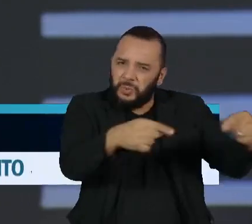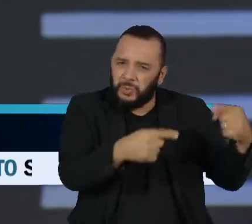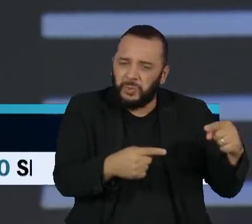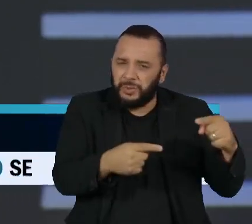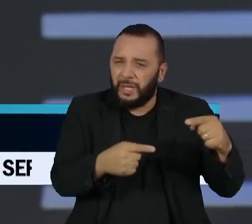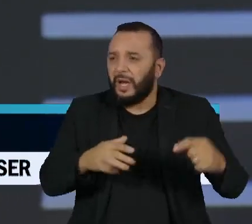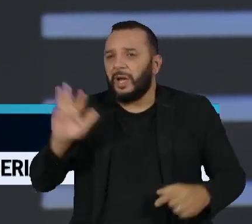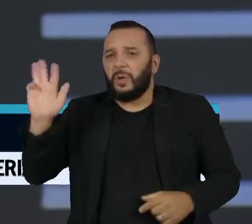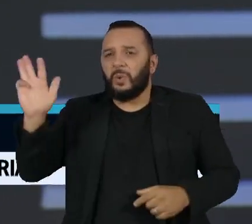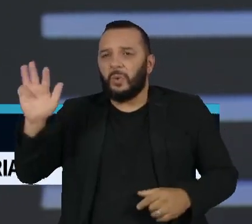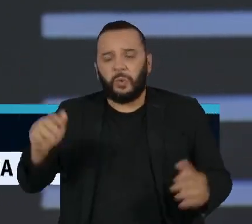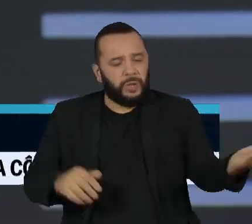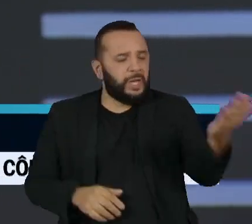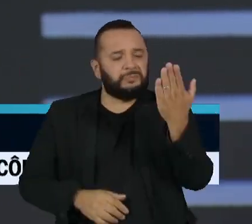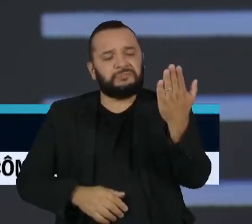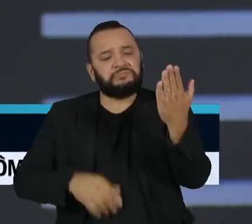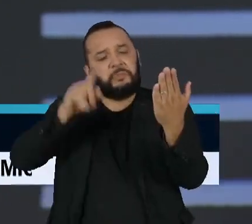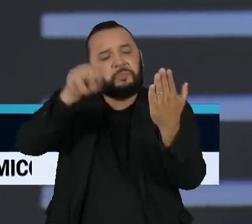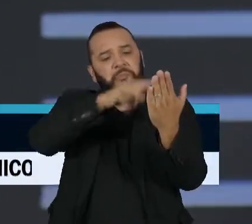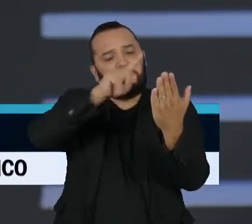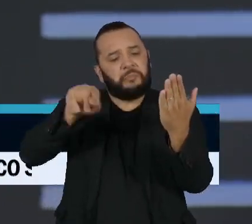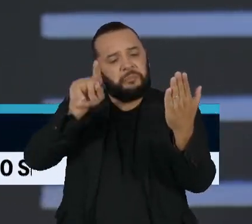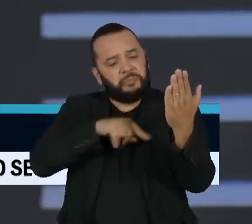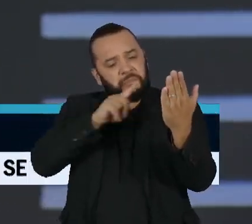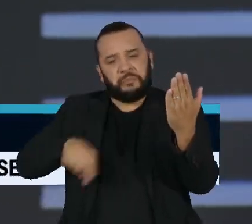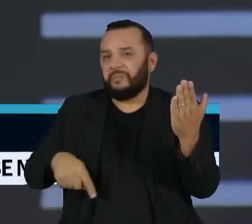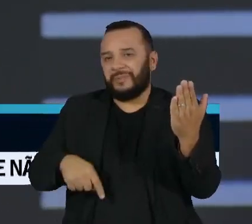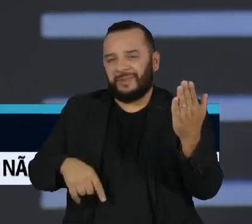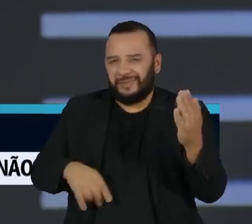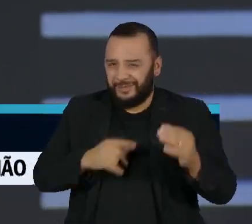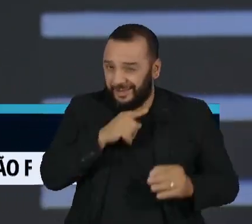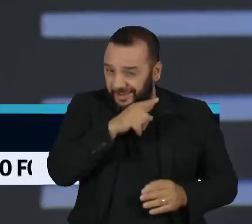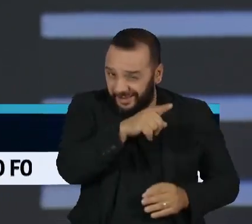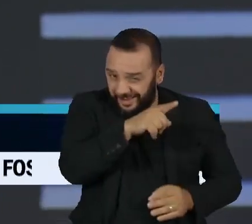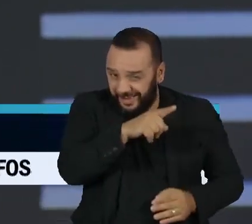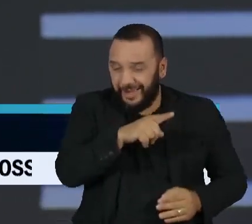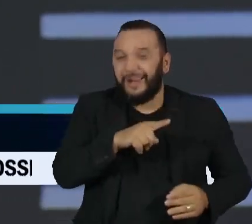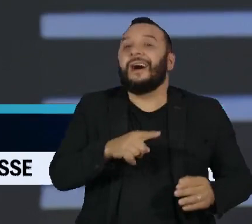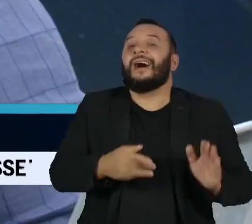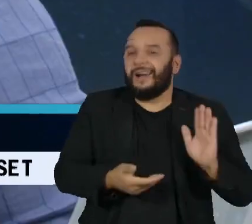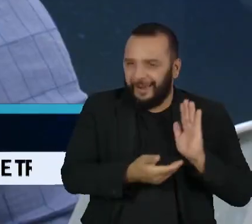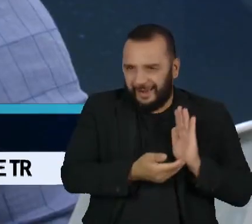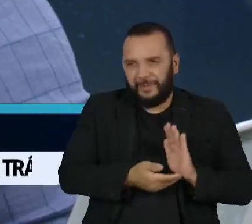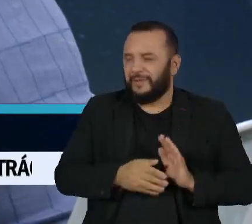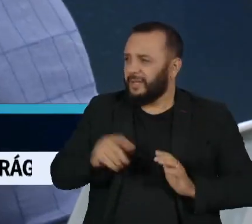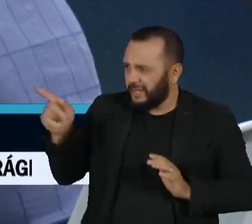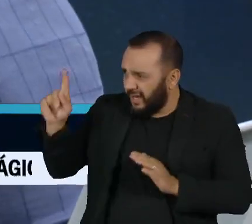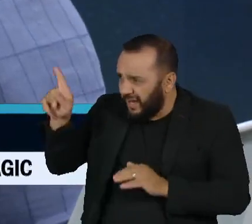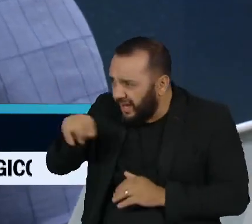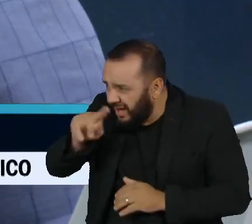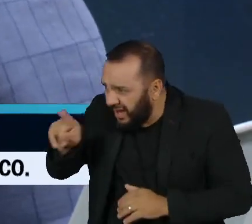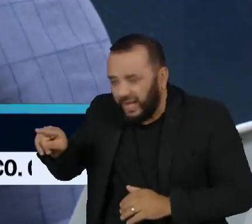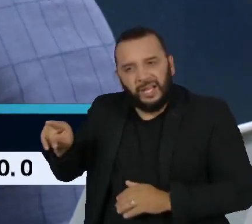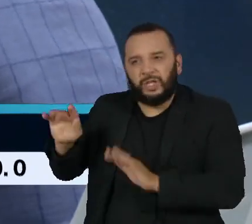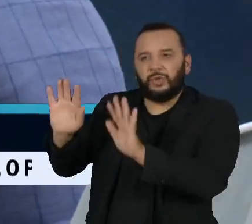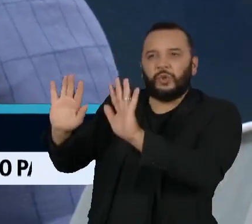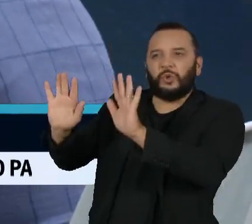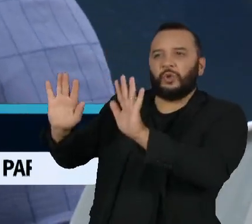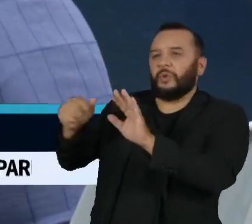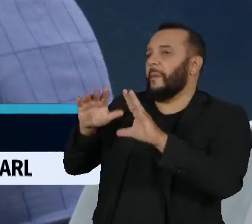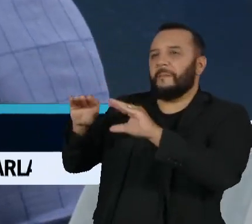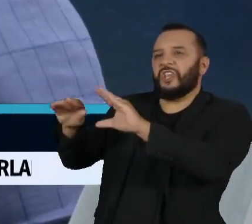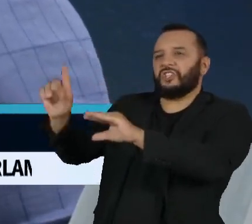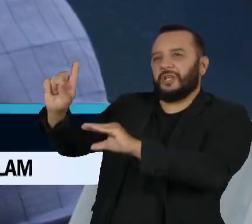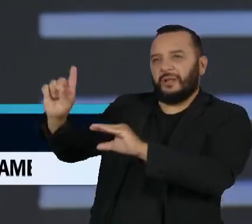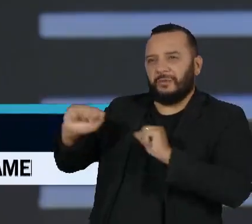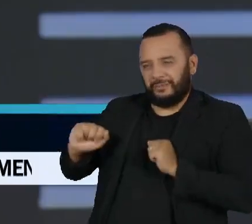que descaracterizam o arcabouço. Logo, a Câmara, nesse momento, vai se afirmar também, vai se afirmar rejeitando o